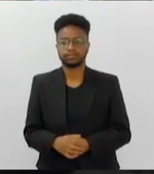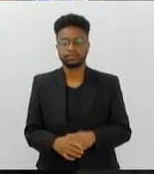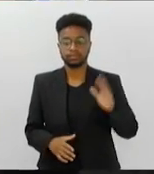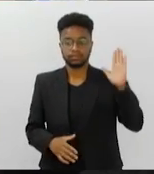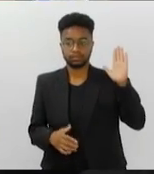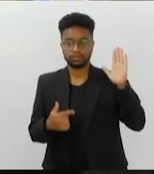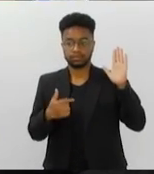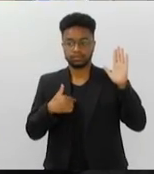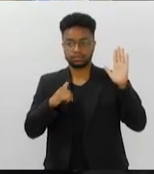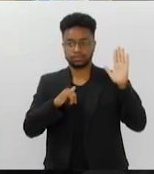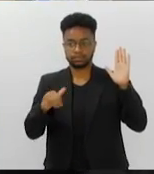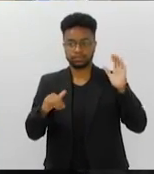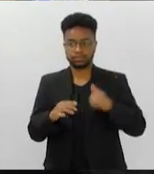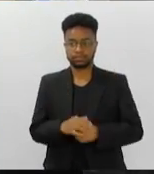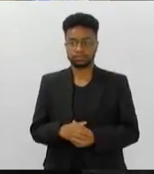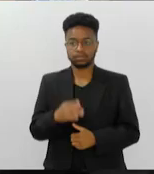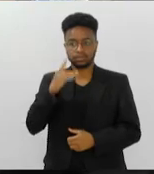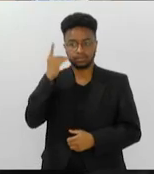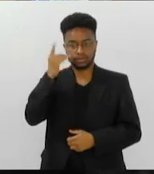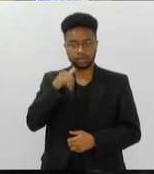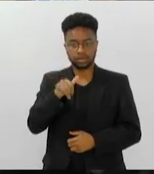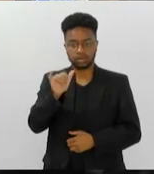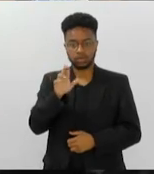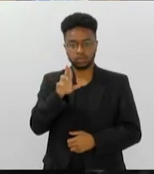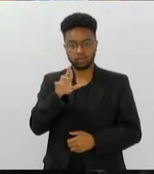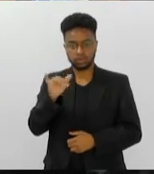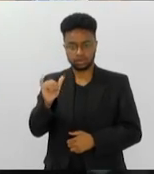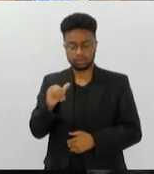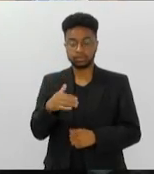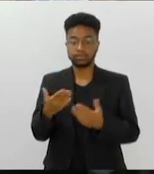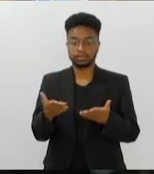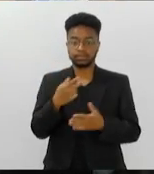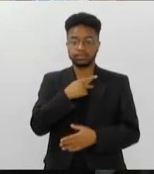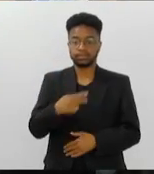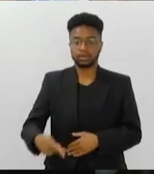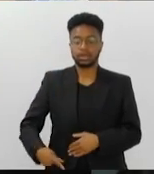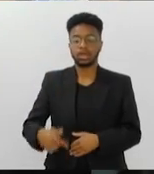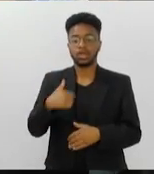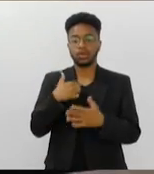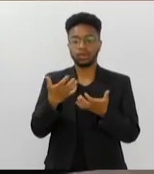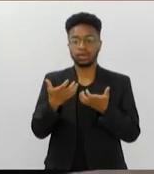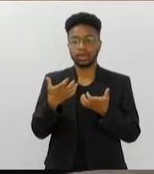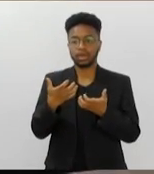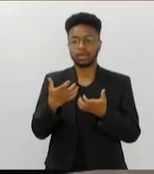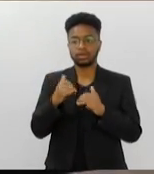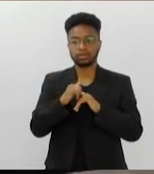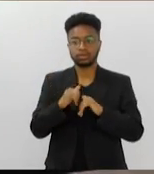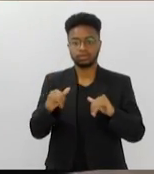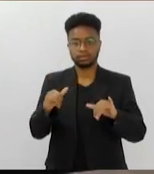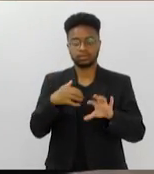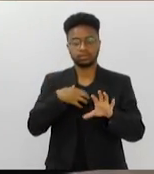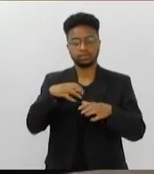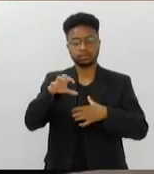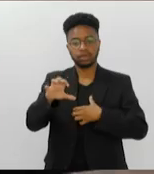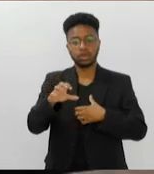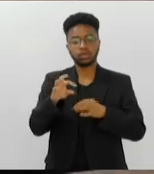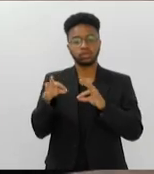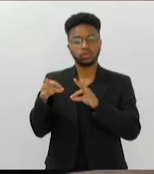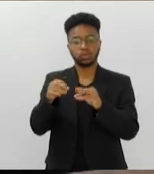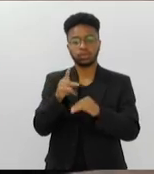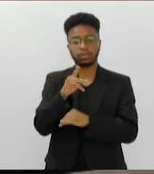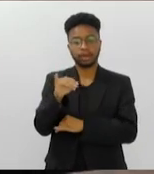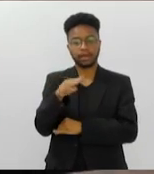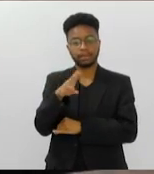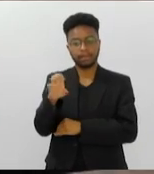presidente. Deputado Yuri, por favor. Senhor presidente, eu queria me solidarizar com todos os pais e mães da